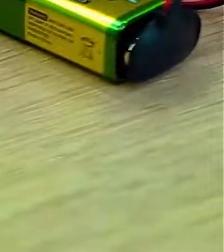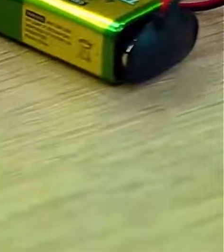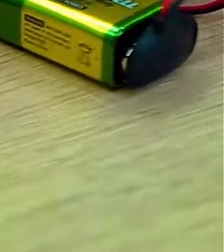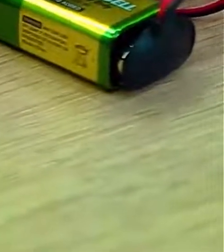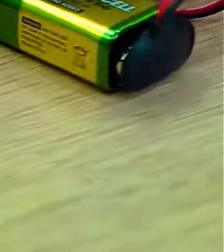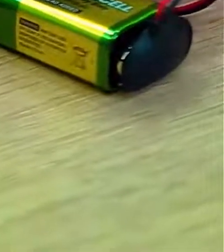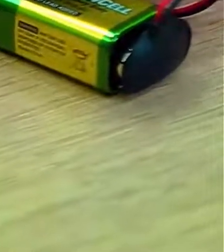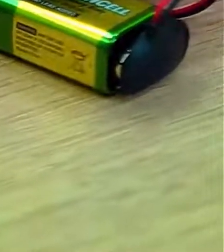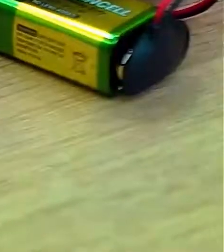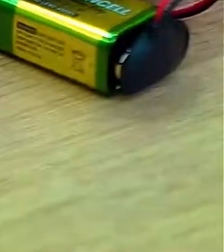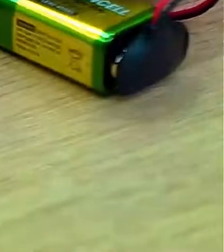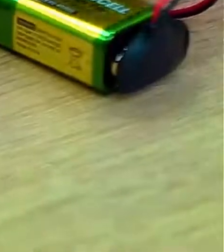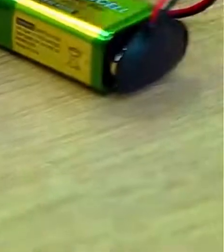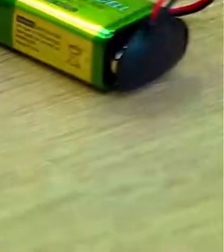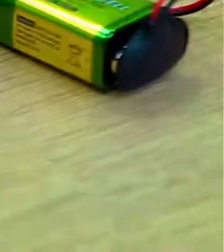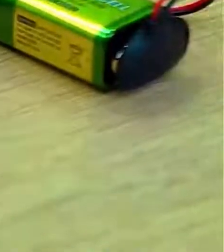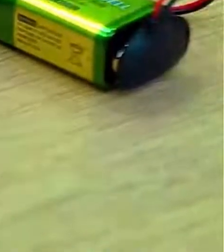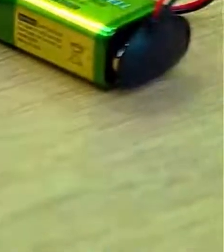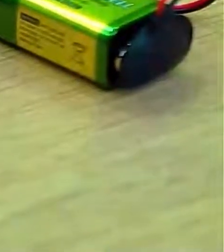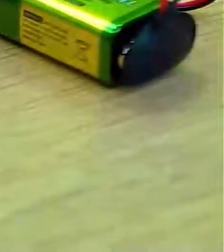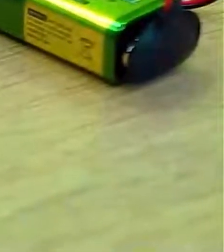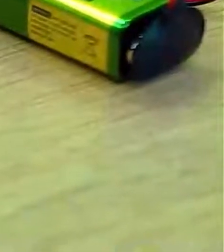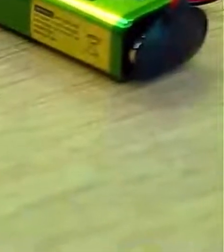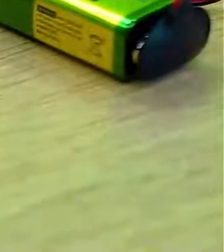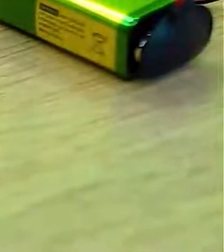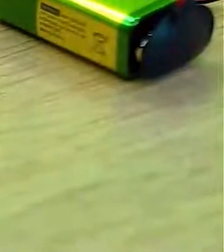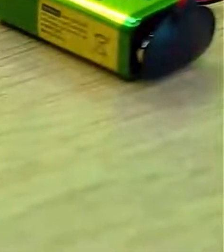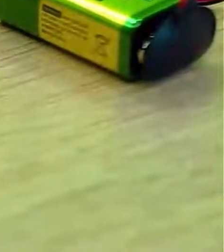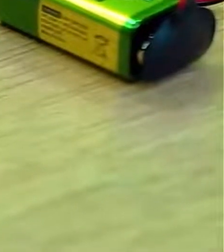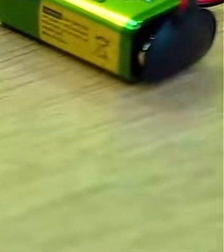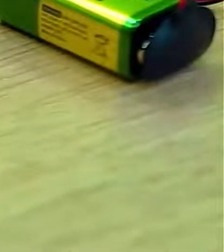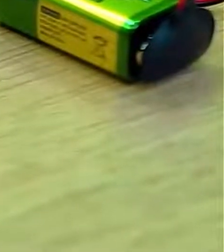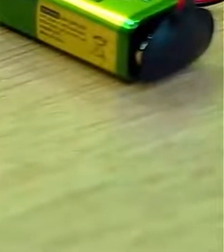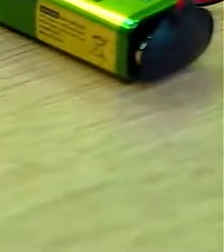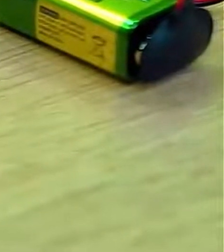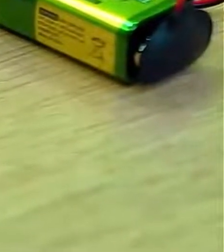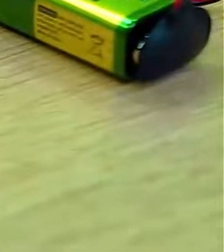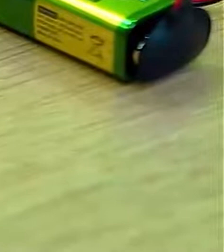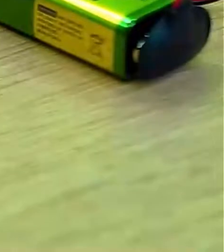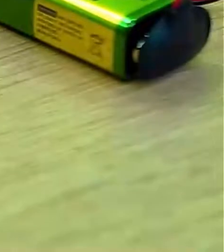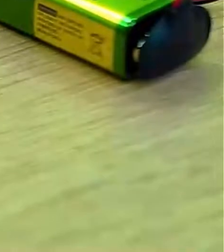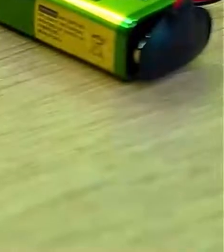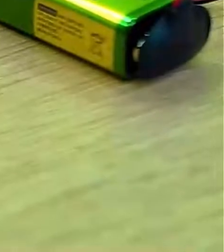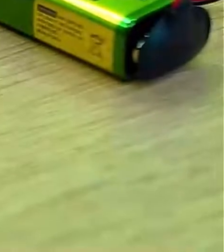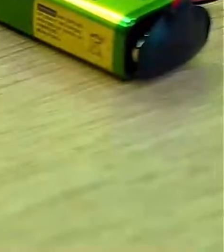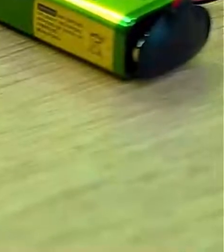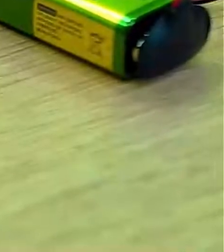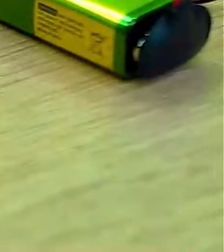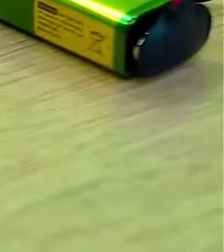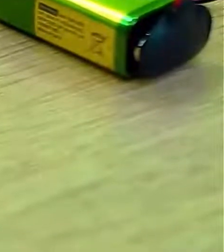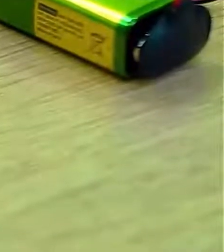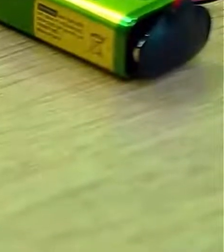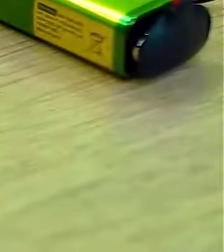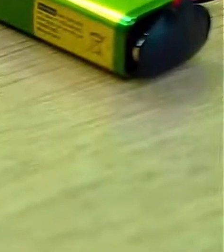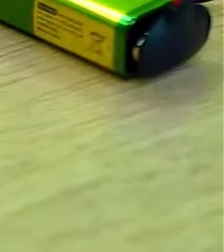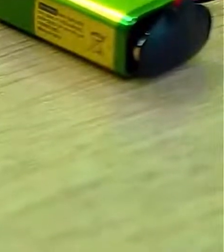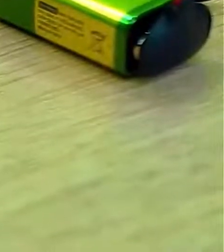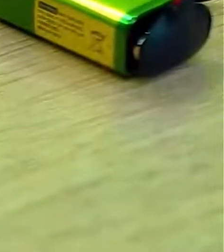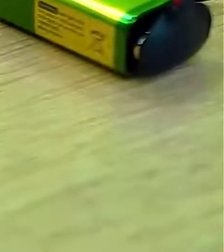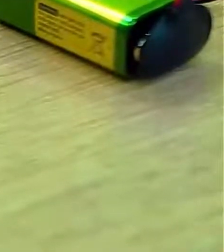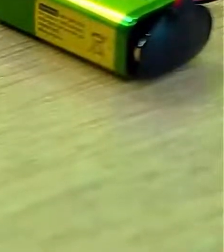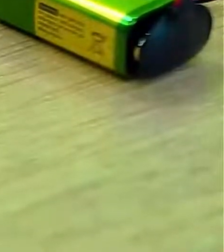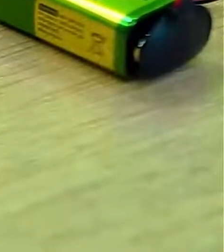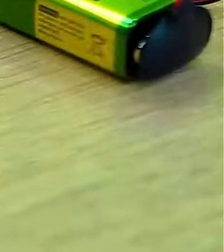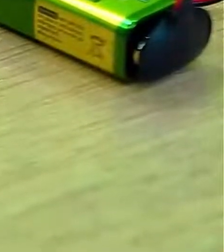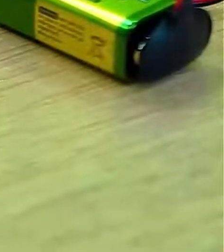que foi detectada. Então, por exemplo, aqui, olha só, está aceso, significa que anteriormente eu tinha aproximado o nosso aí polo sul.